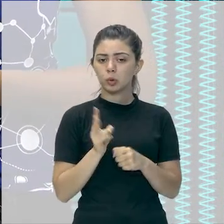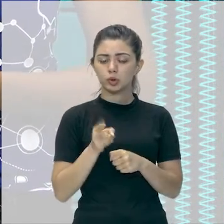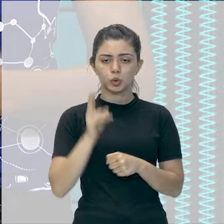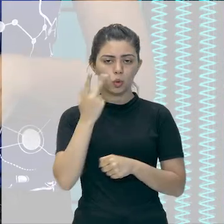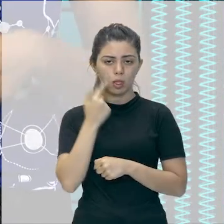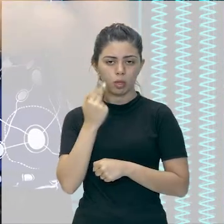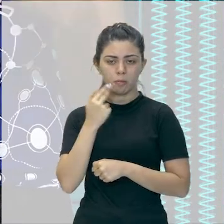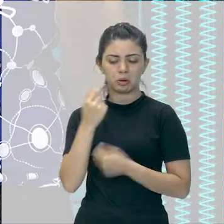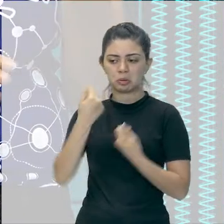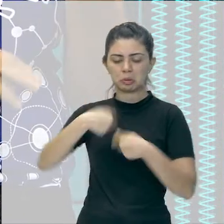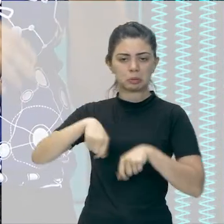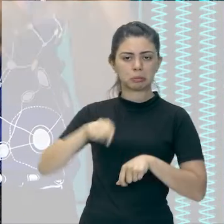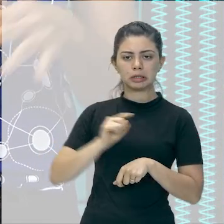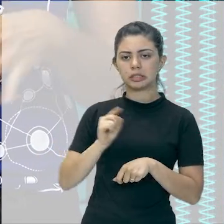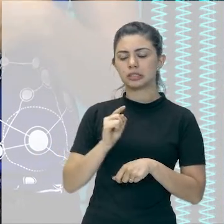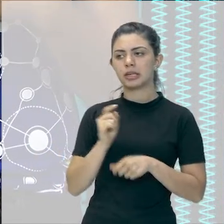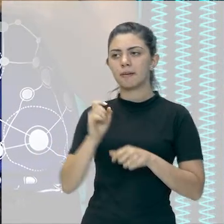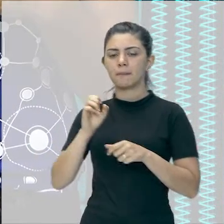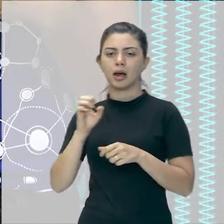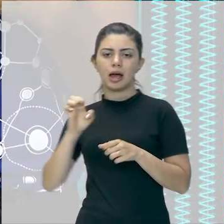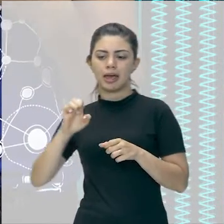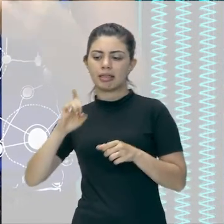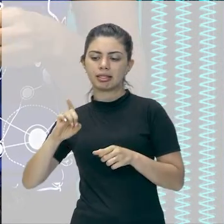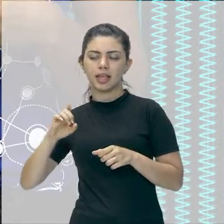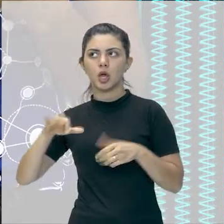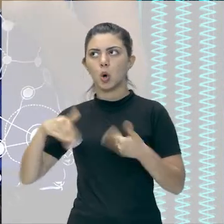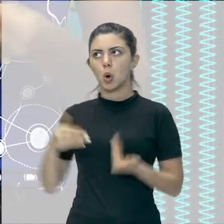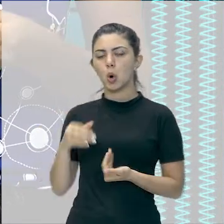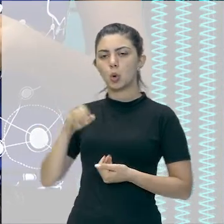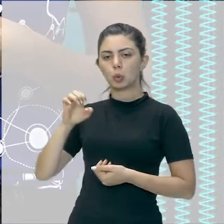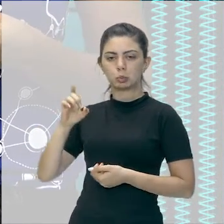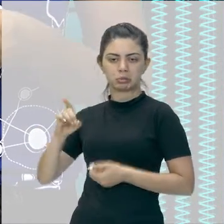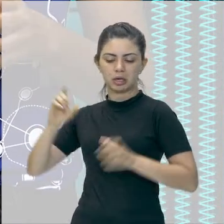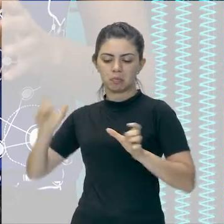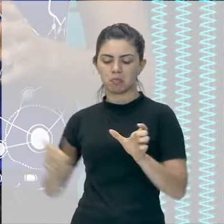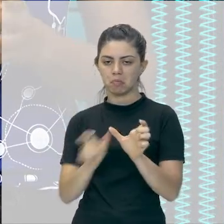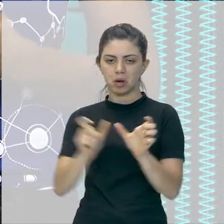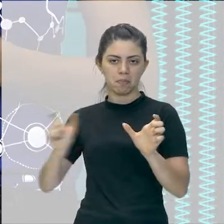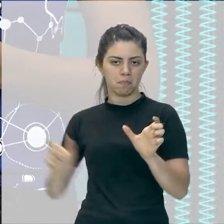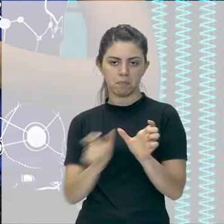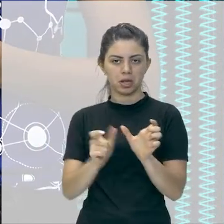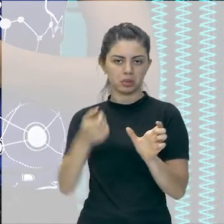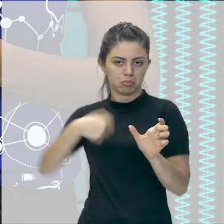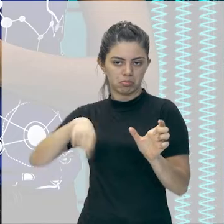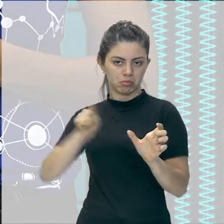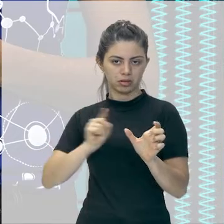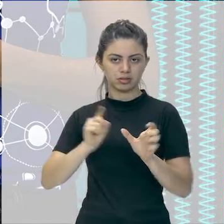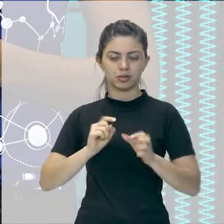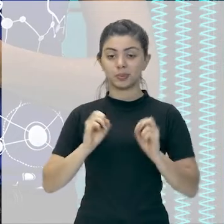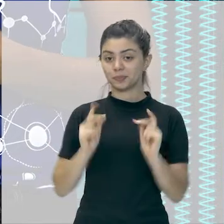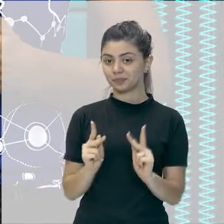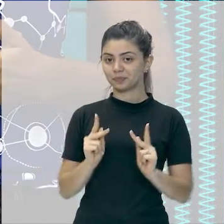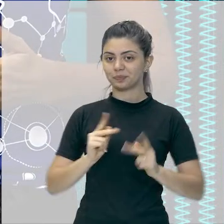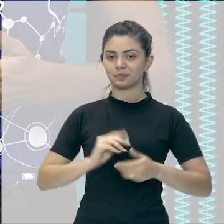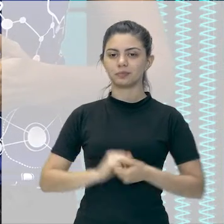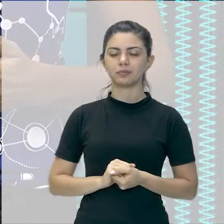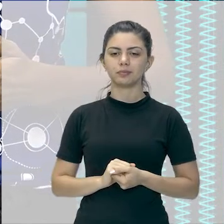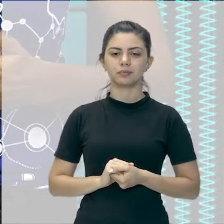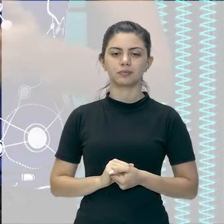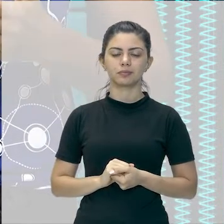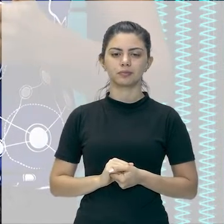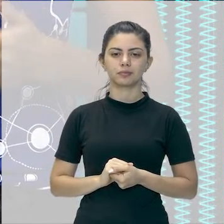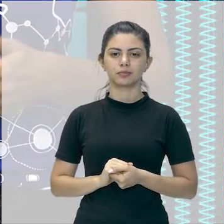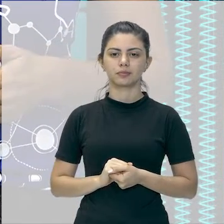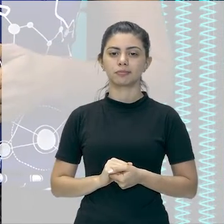preciso conjugar, não preciso colocar D, nem ED, nem transformar os verbos irregulares para o passado. Ok? Então, aqui, ó,